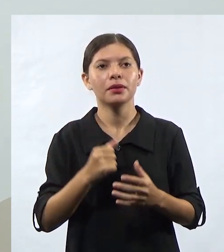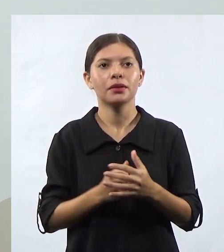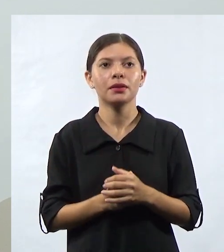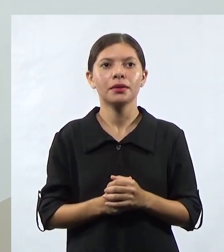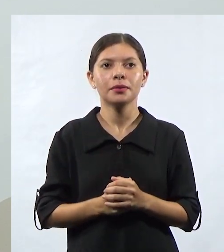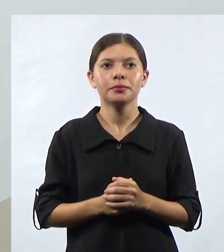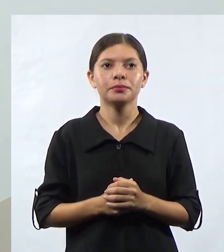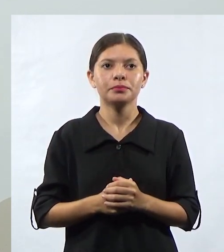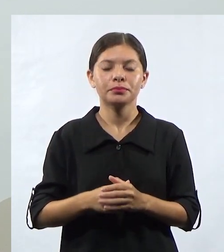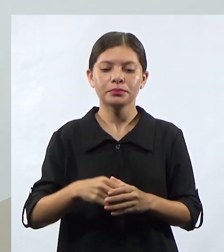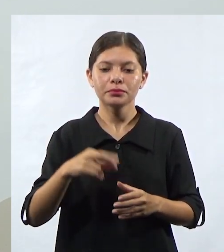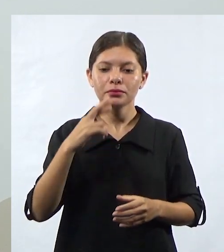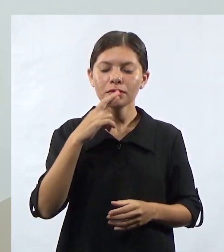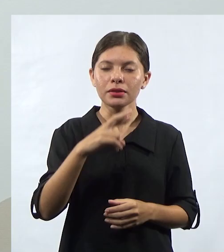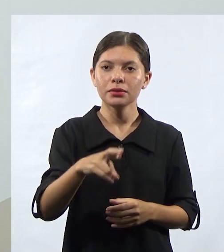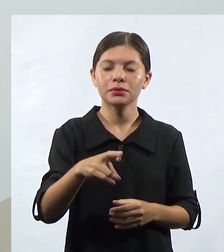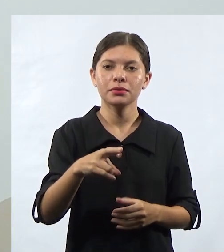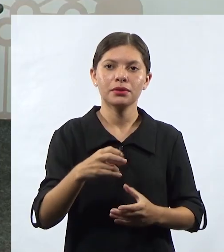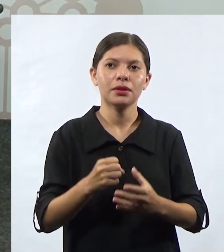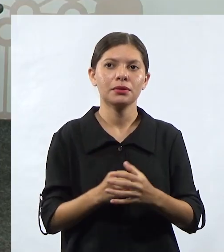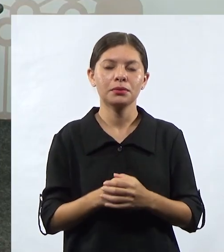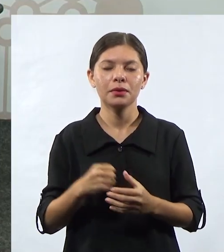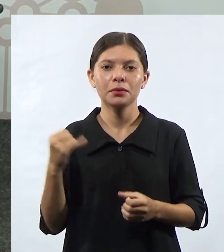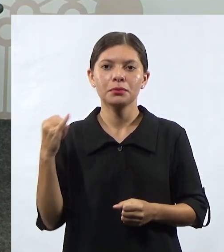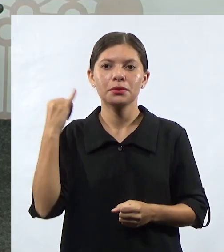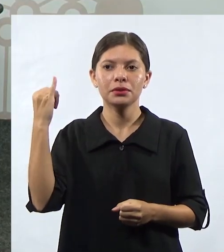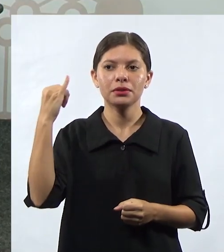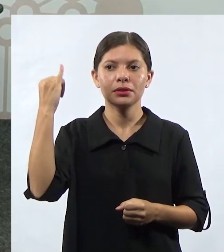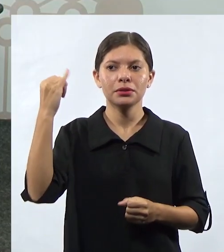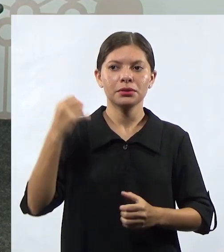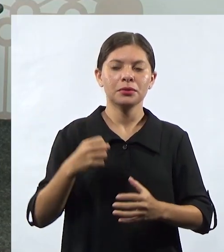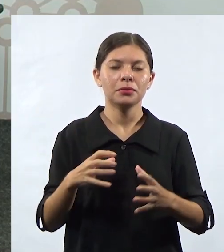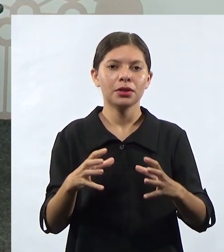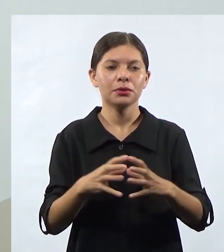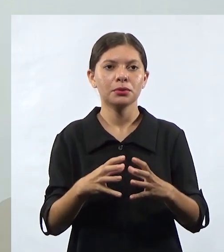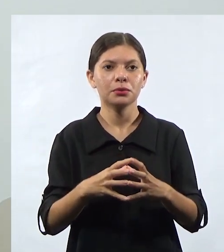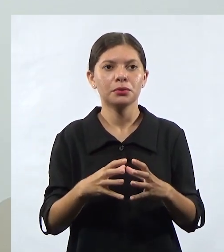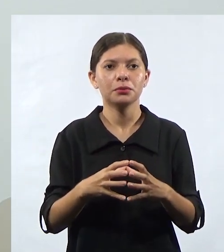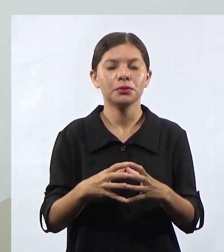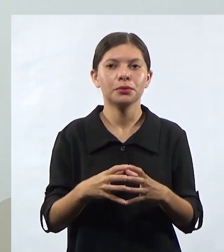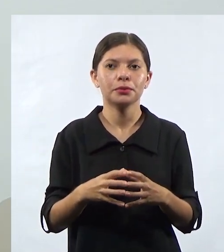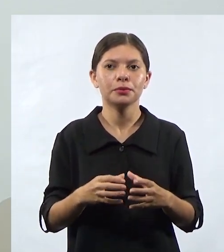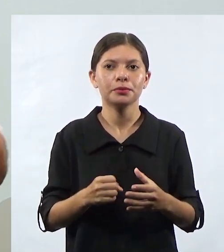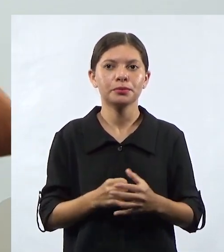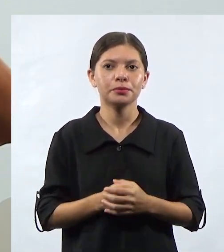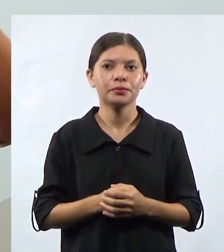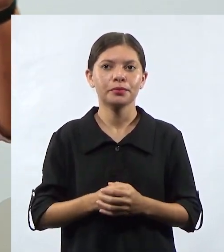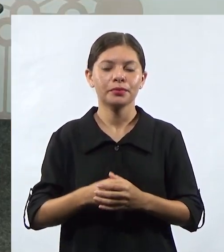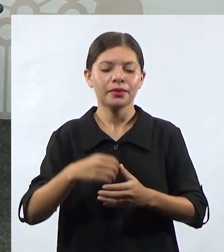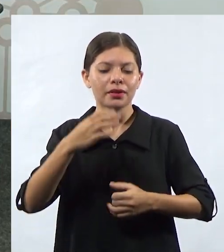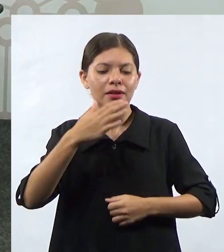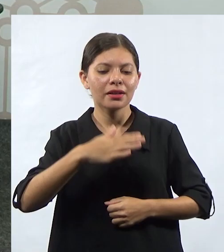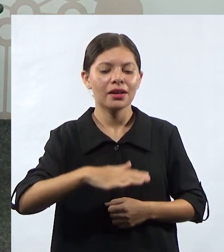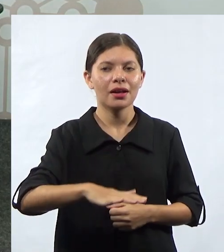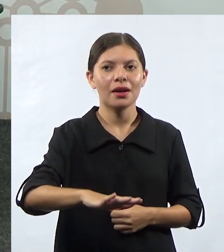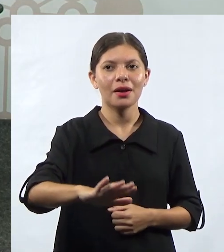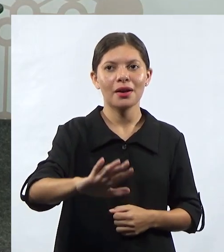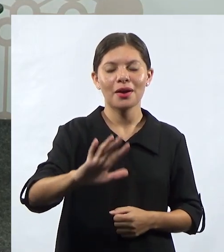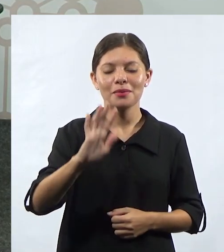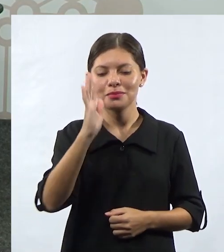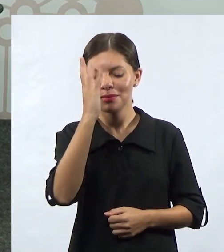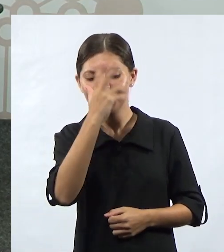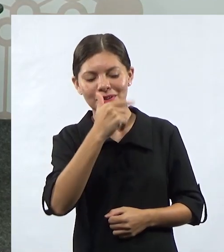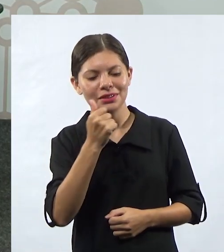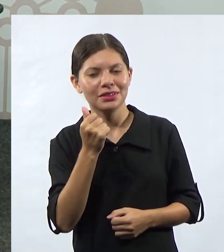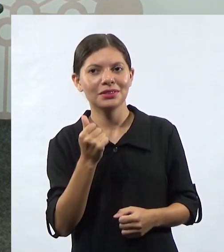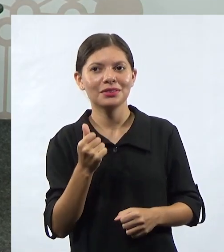isso é essencial para que a condução do grupo seja... Porque você pode ter um grupo que vá suave, lindo,